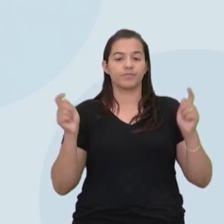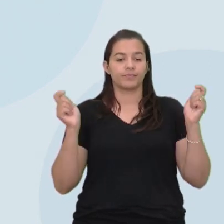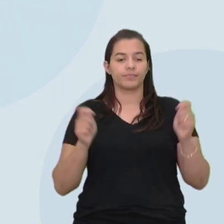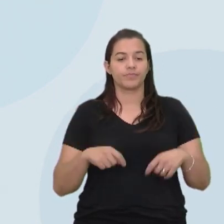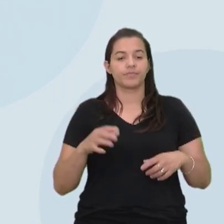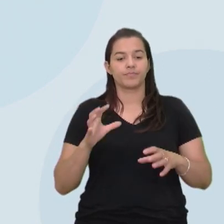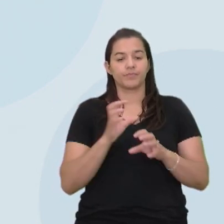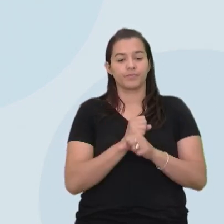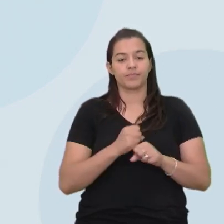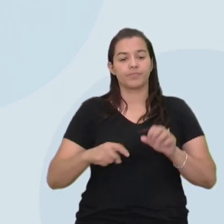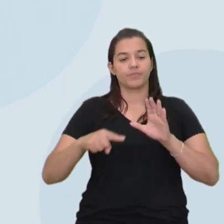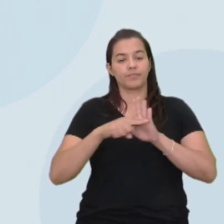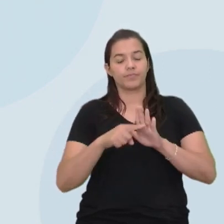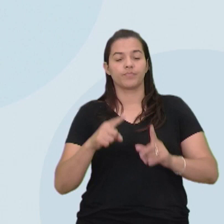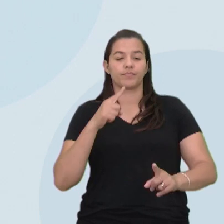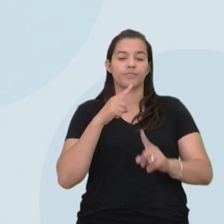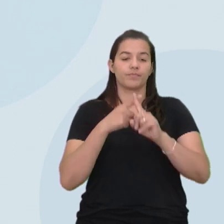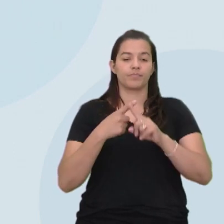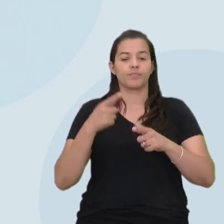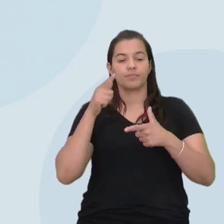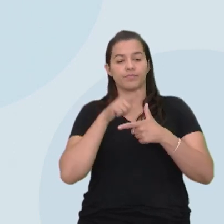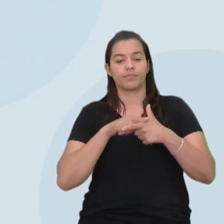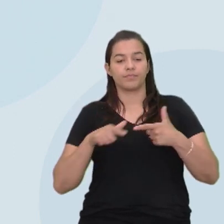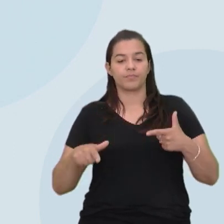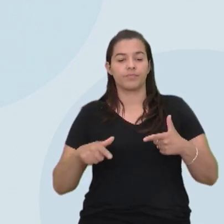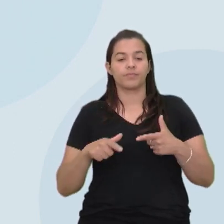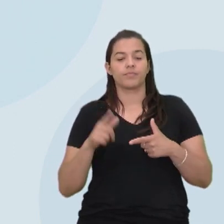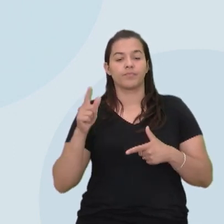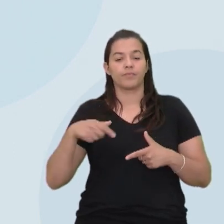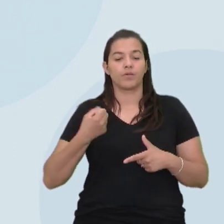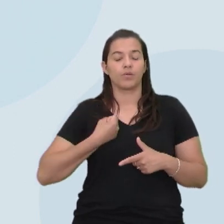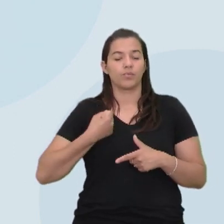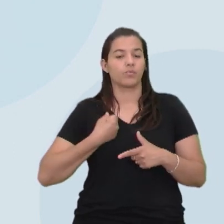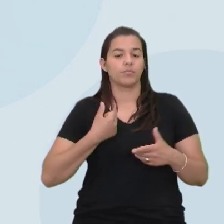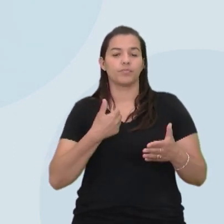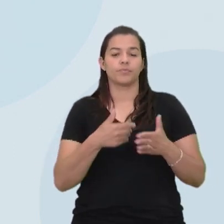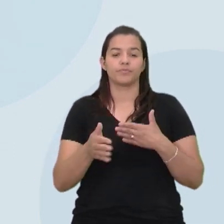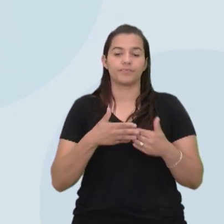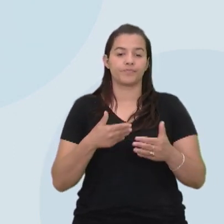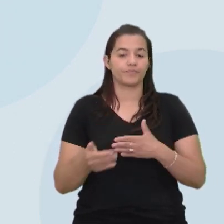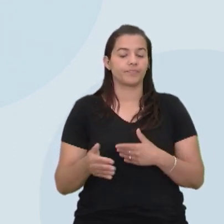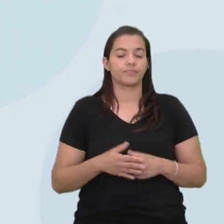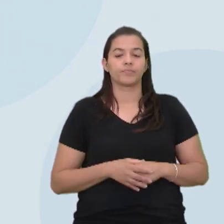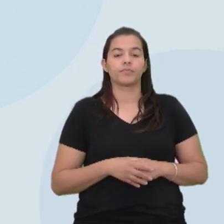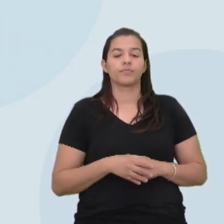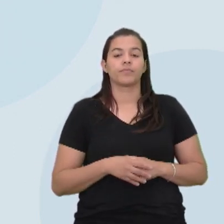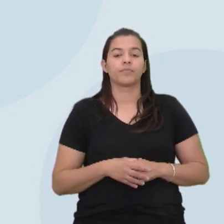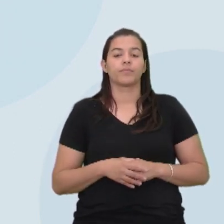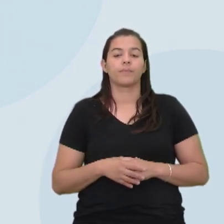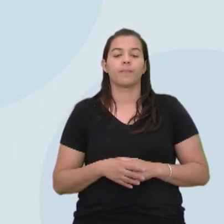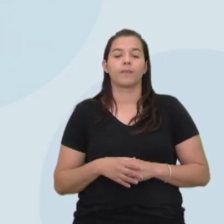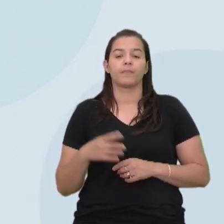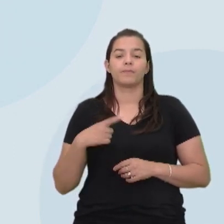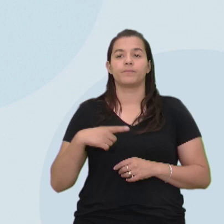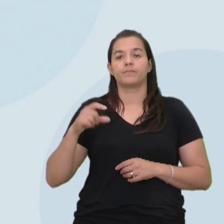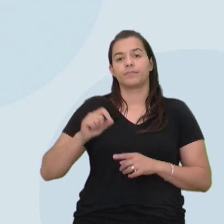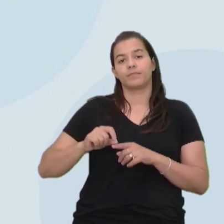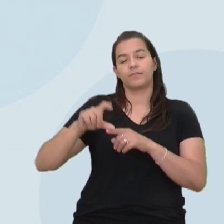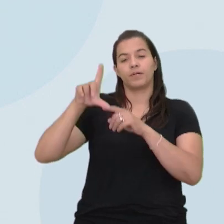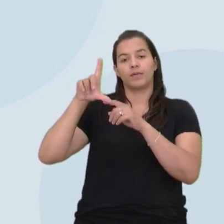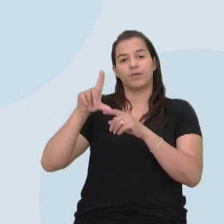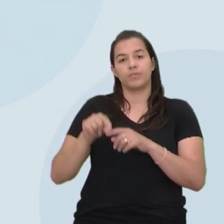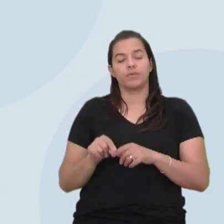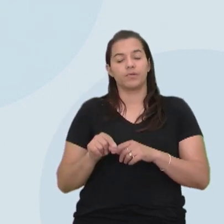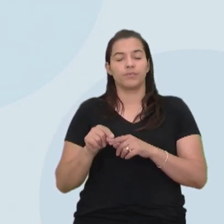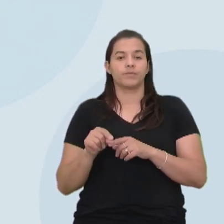conta de mais, de menos, de vezes, de dividir. Você pode escolher número aleatório entre 2, de 1 a 10, de 1 a 20, você escolhe. Você pode fazer um